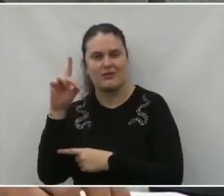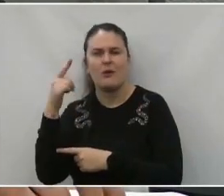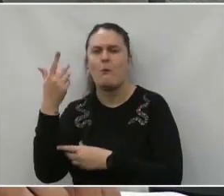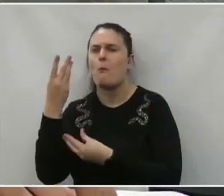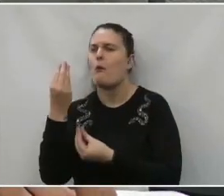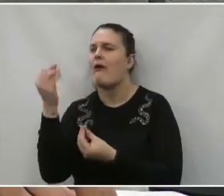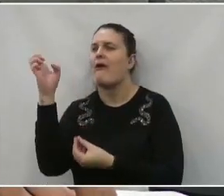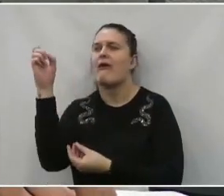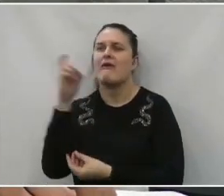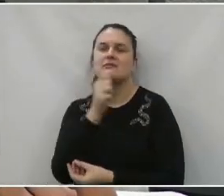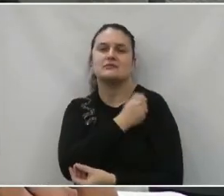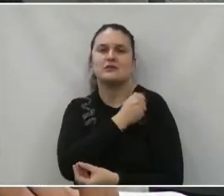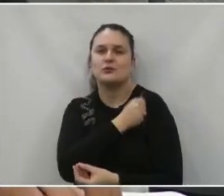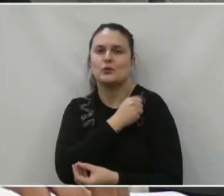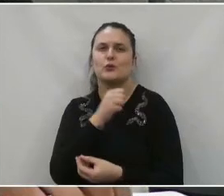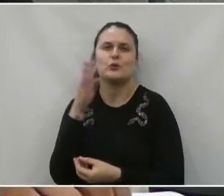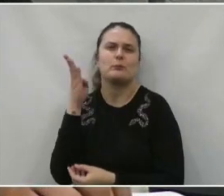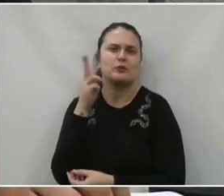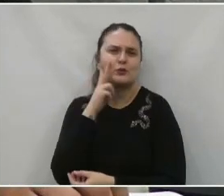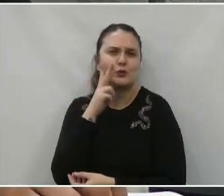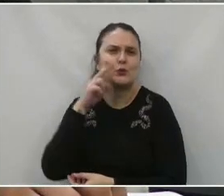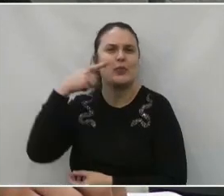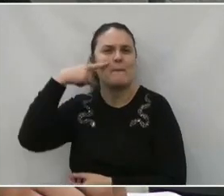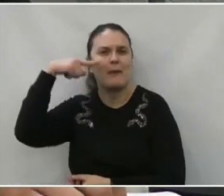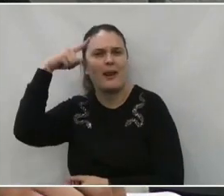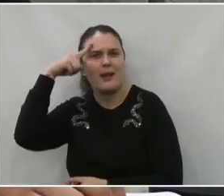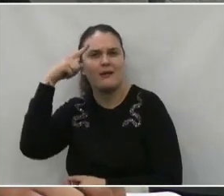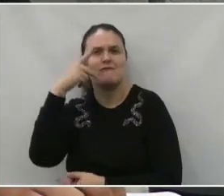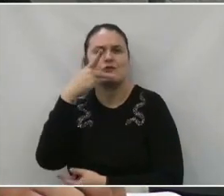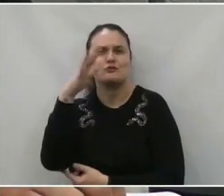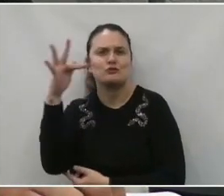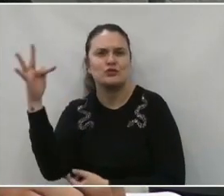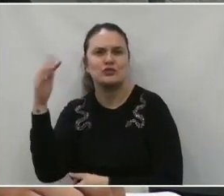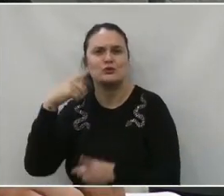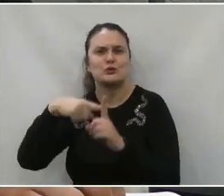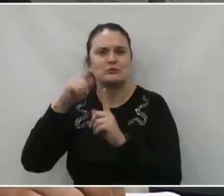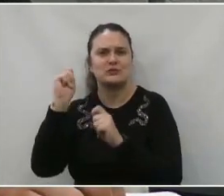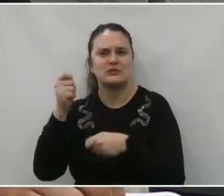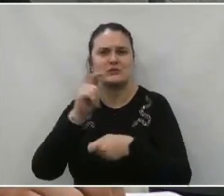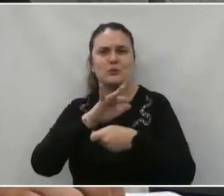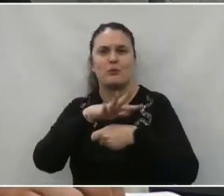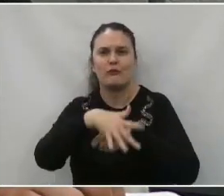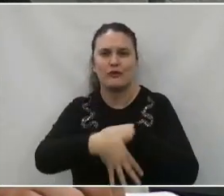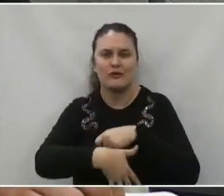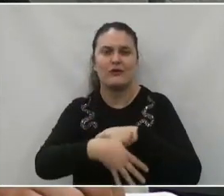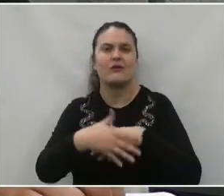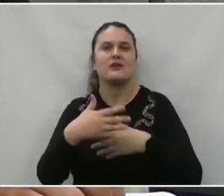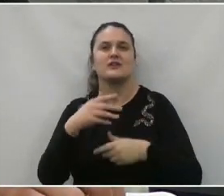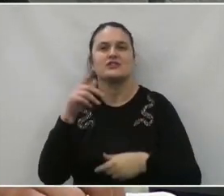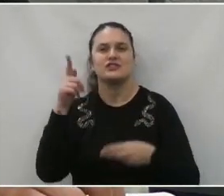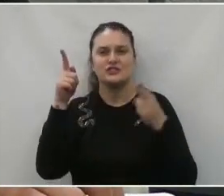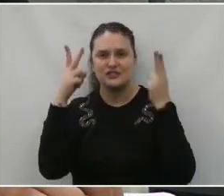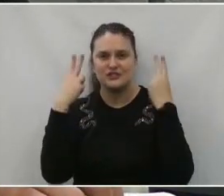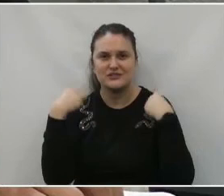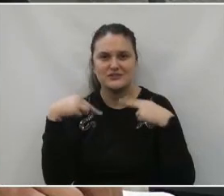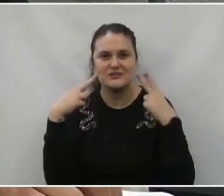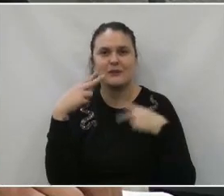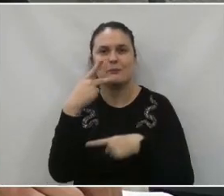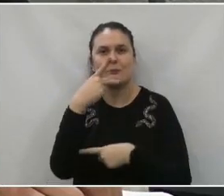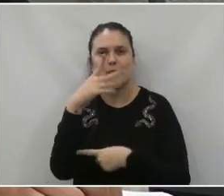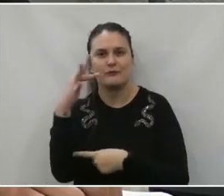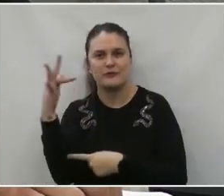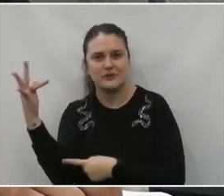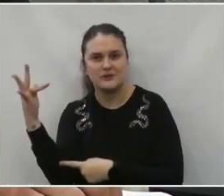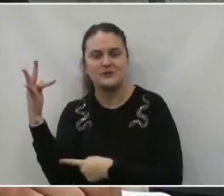região, Bituruna, Malé, Frontin, Cruz Machado, Porto Vitória, General Carneiro, Paula